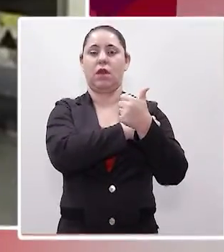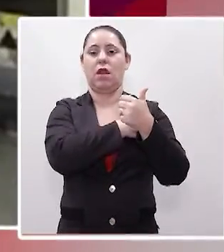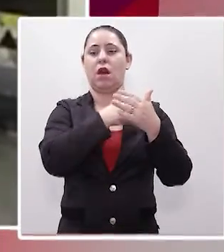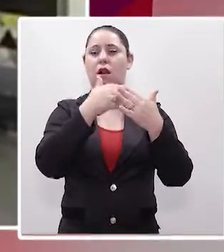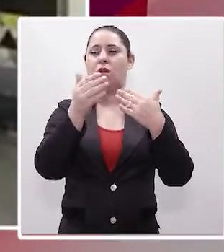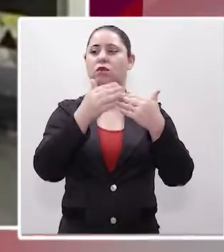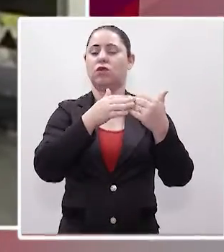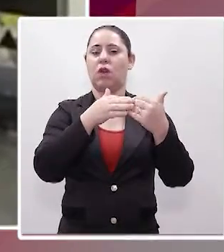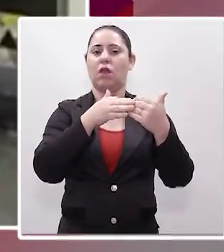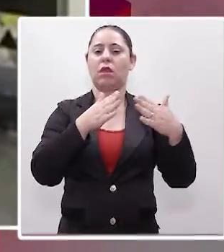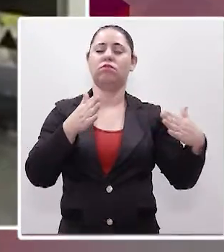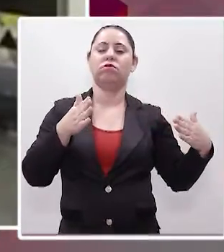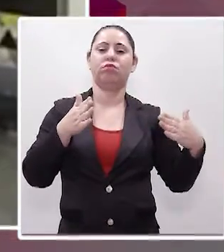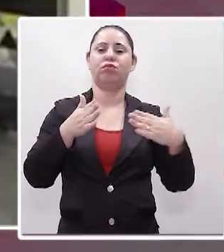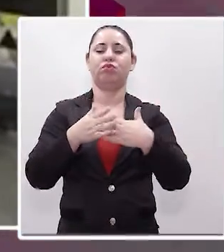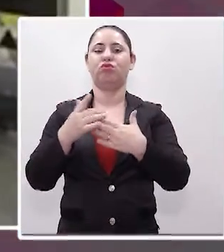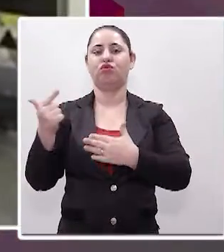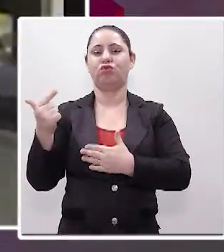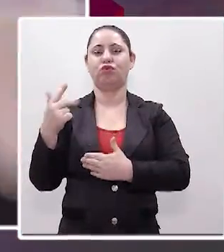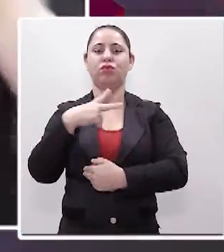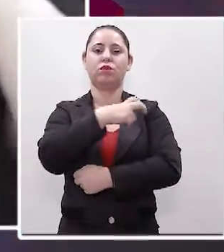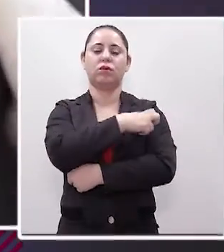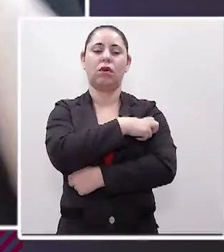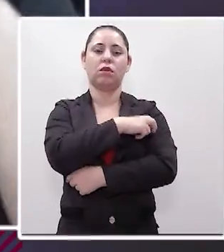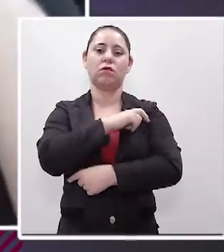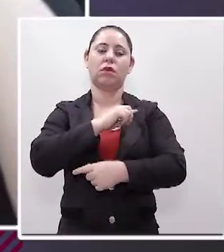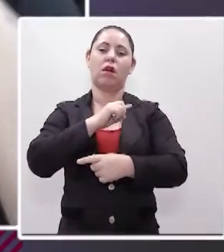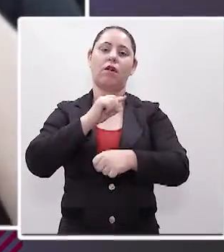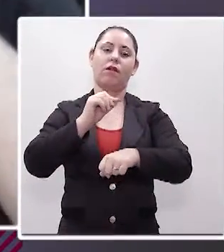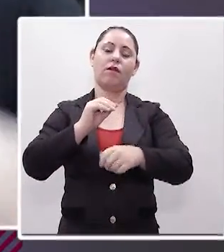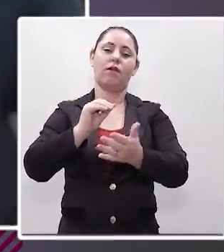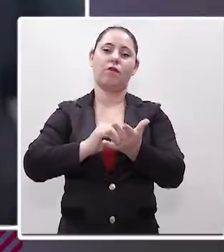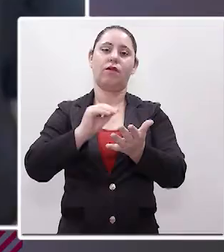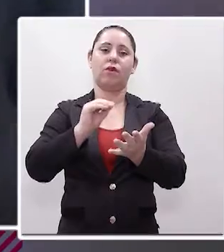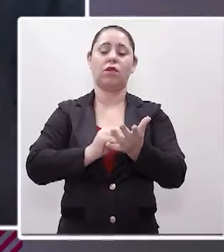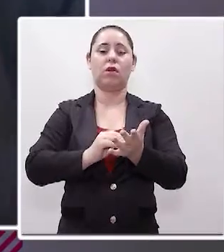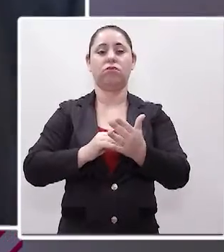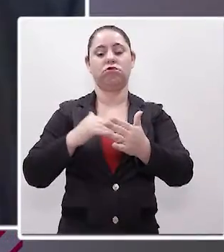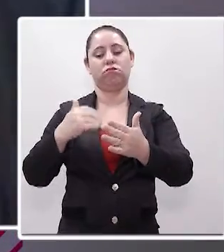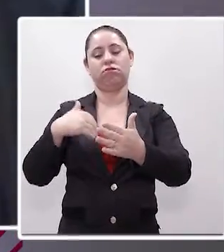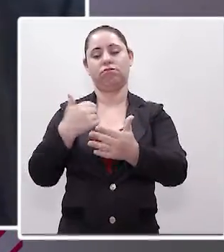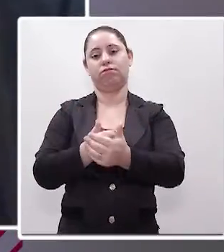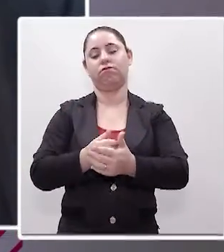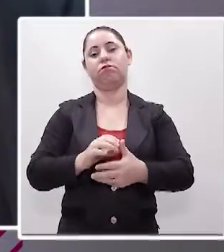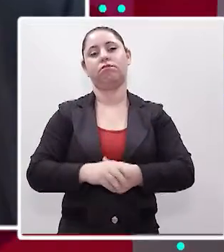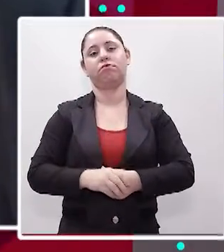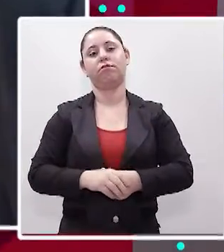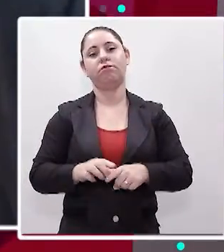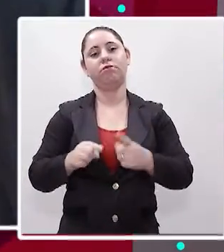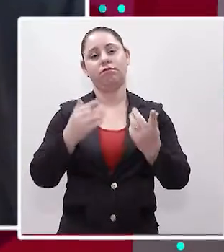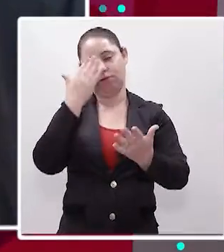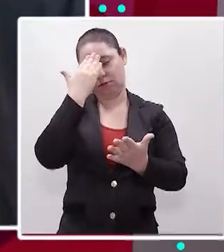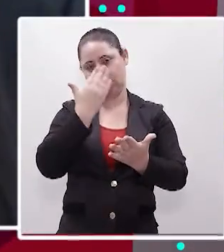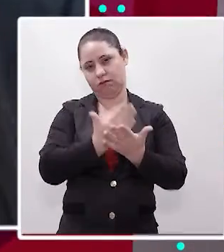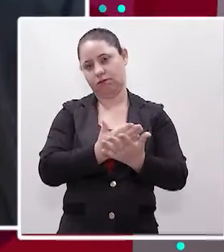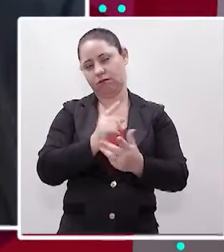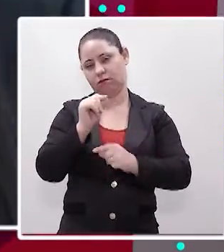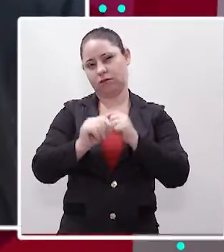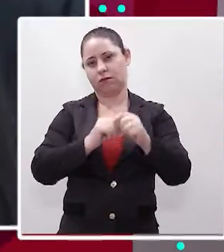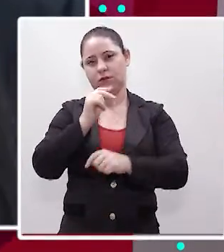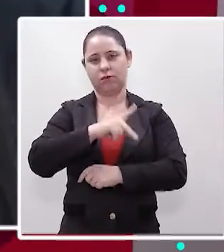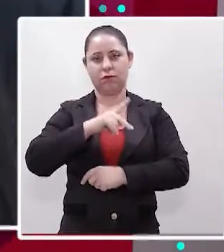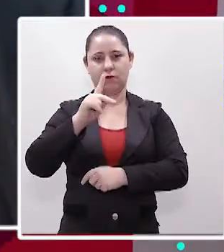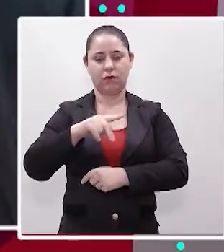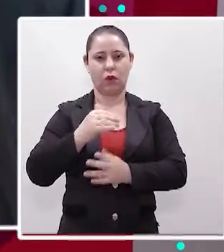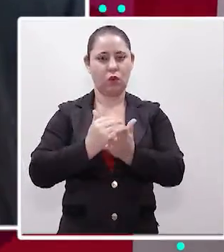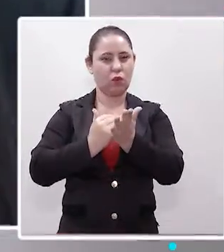né? Dependendo da vacina, até completar esse ciclo de imunização aí ainda vai mais algum tempo. Mas, assim, eu acredito que assim